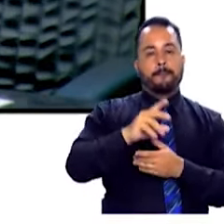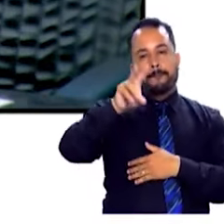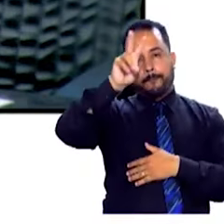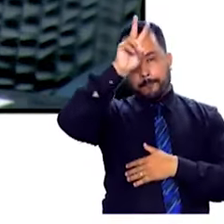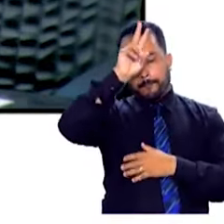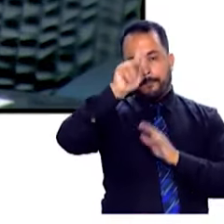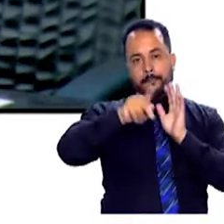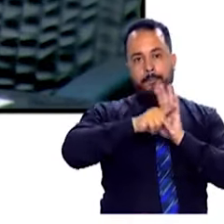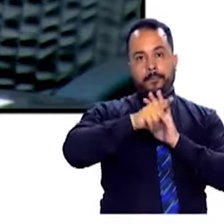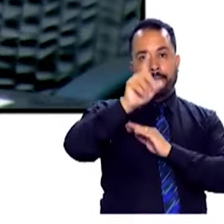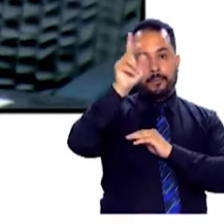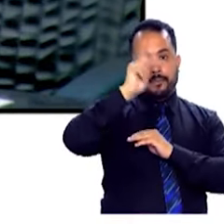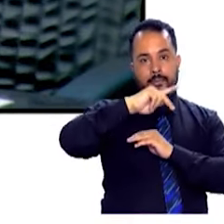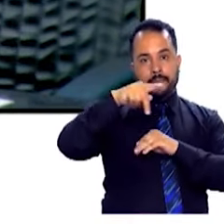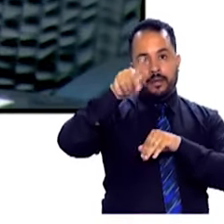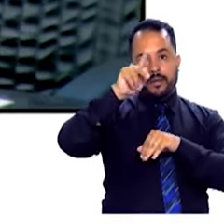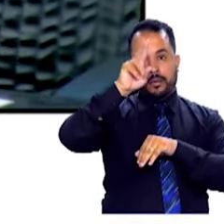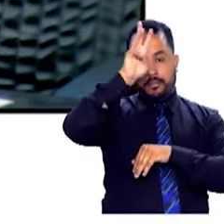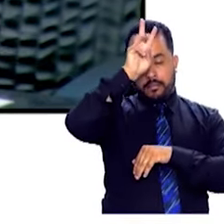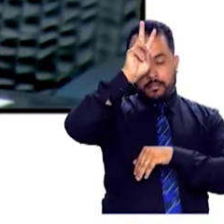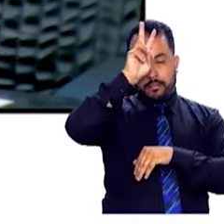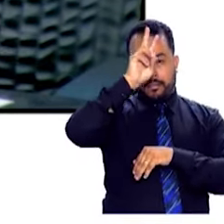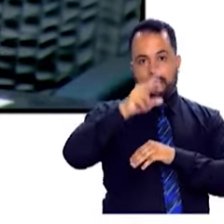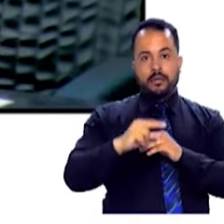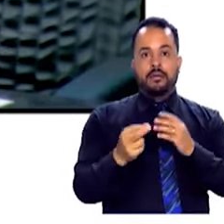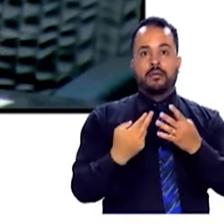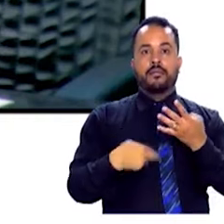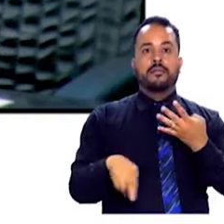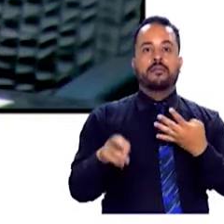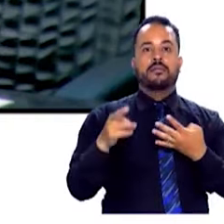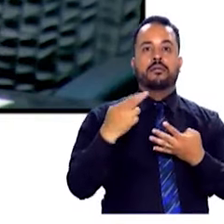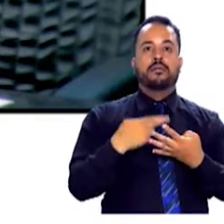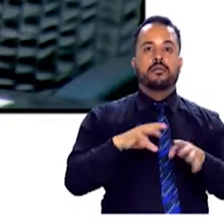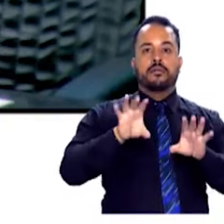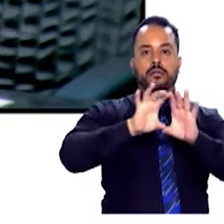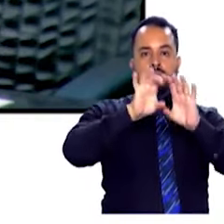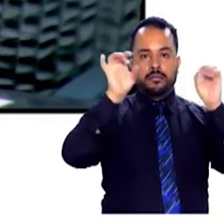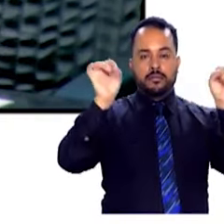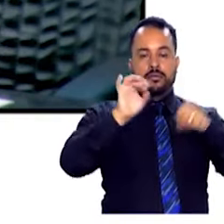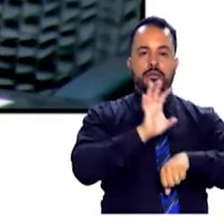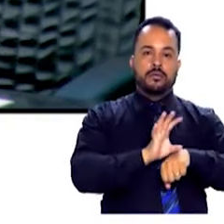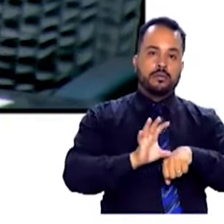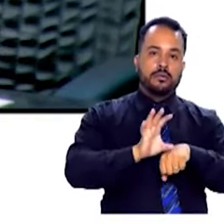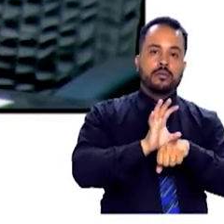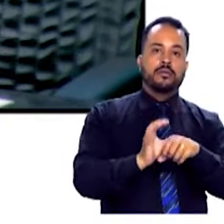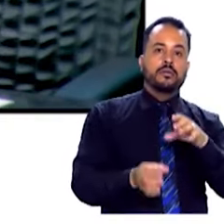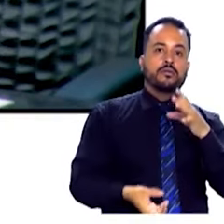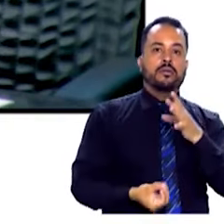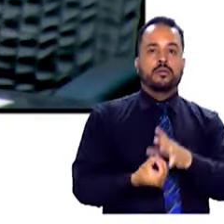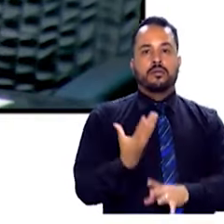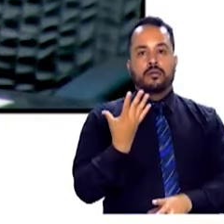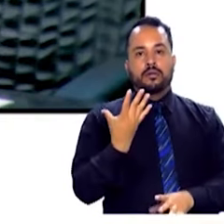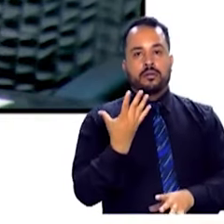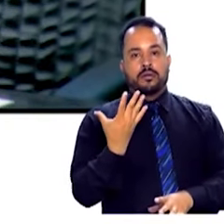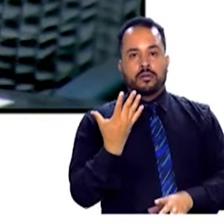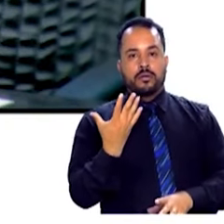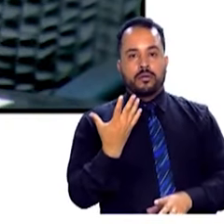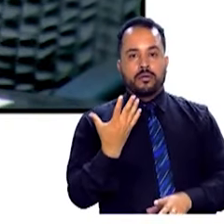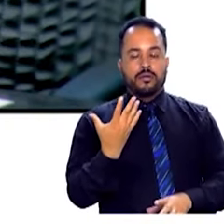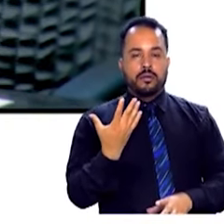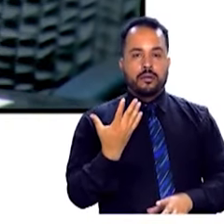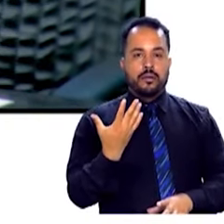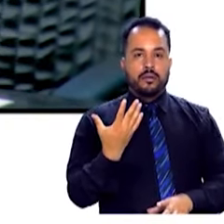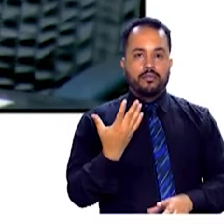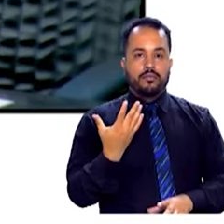e nesse tipo de recurso a suprema a o tribunal constitucional do Peru criou um filtro de relevância negativo